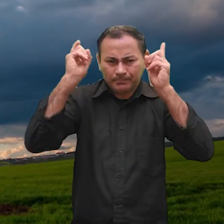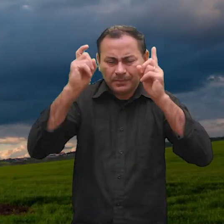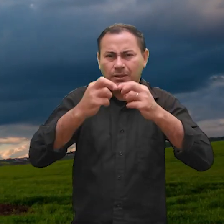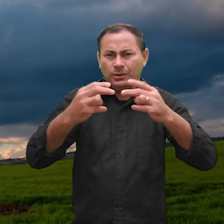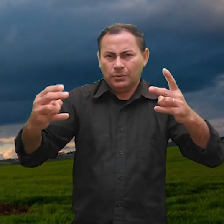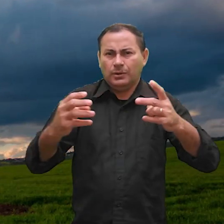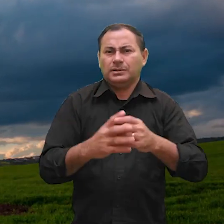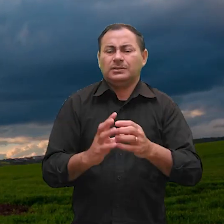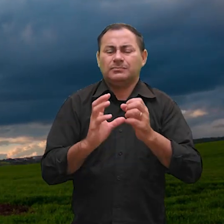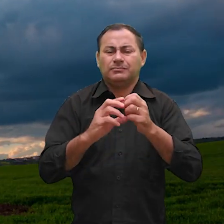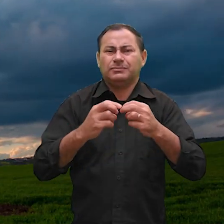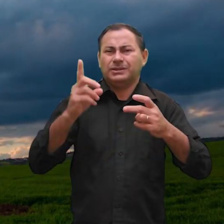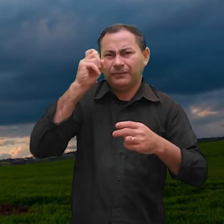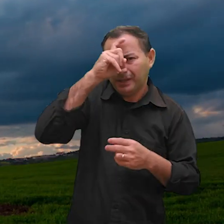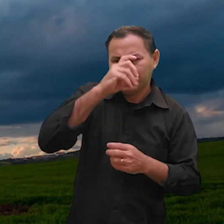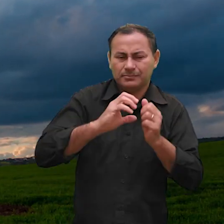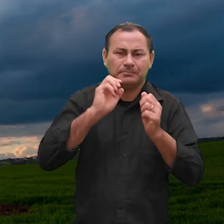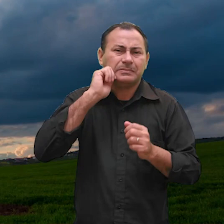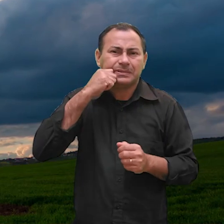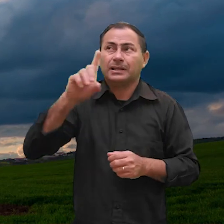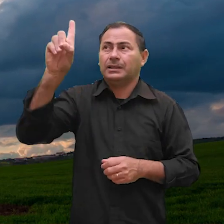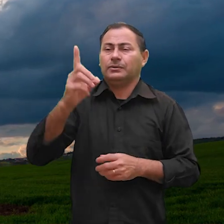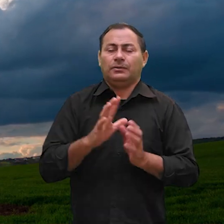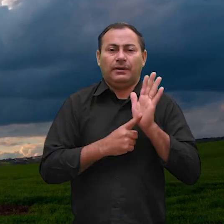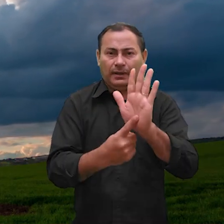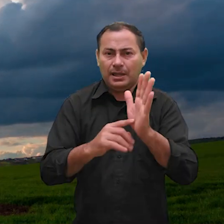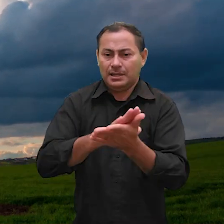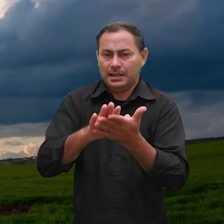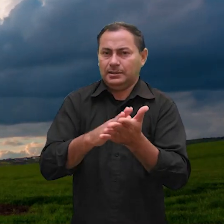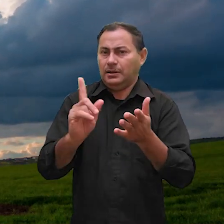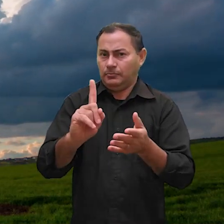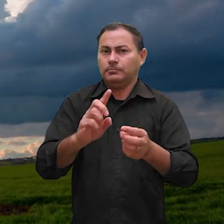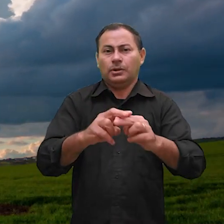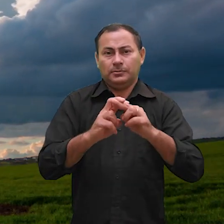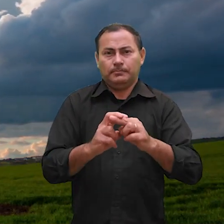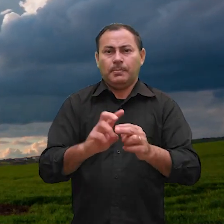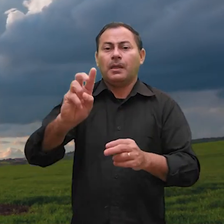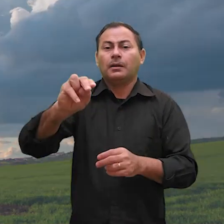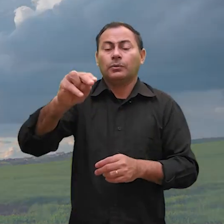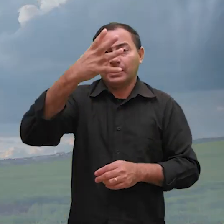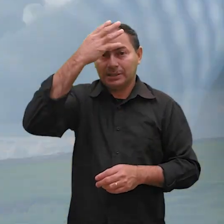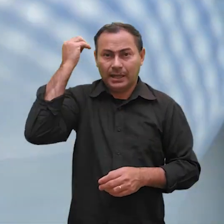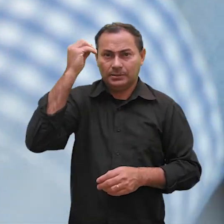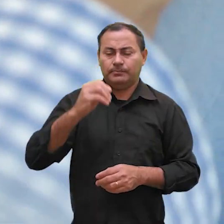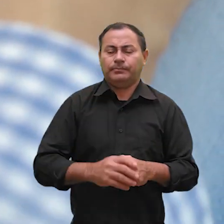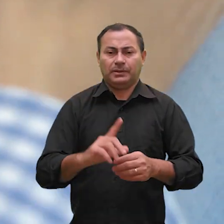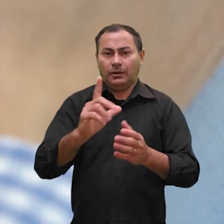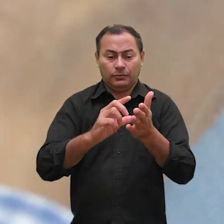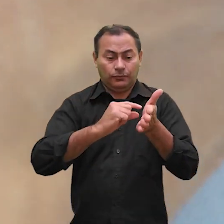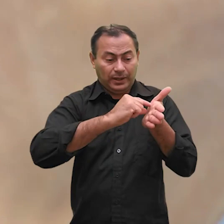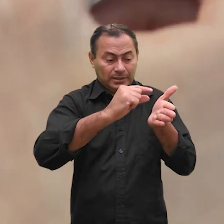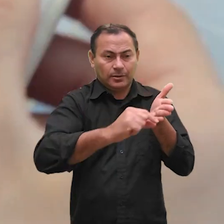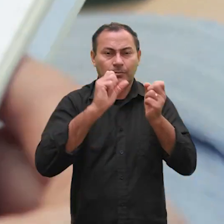preocupe demais com essas coisas obscuras, essas coisas secretas que Deus não revela a ninguém. Nunca esqueça que não